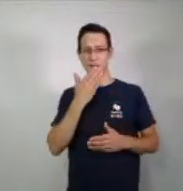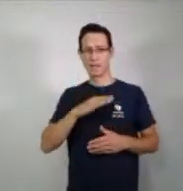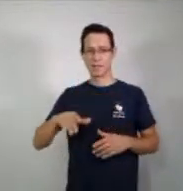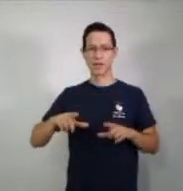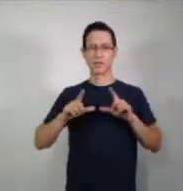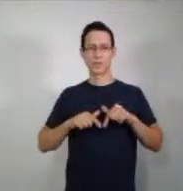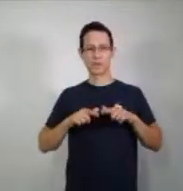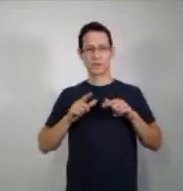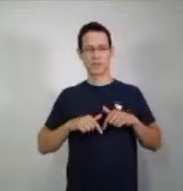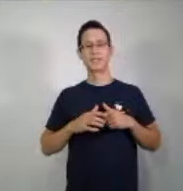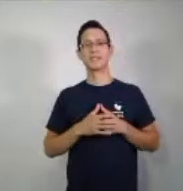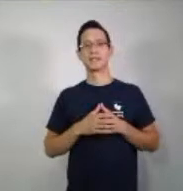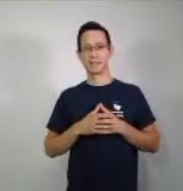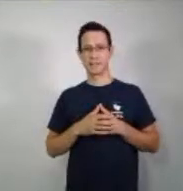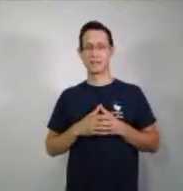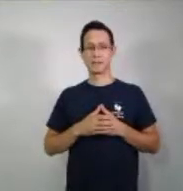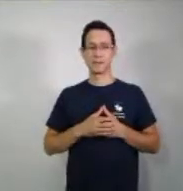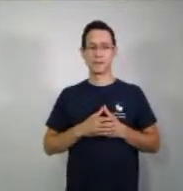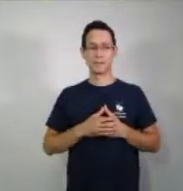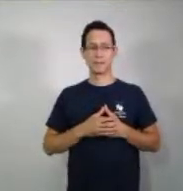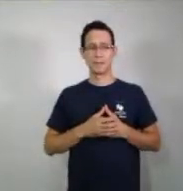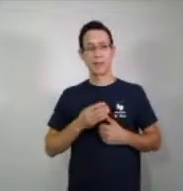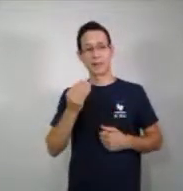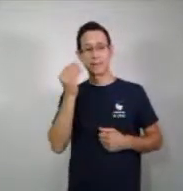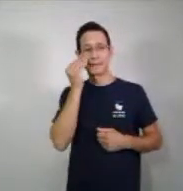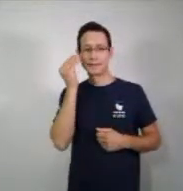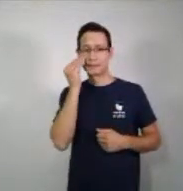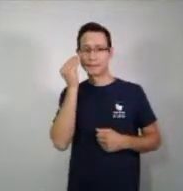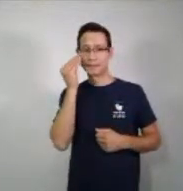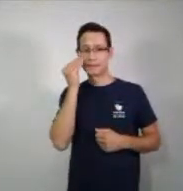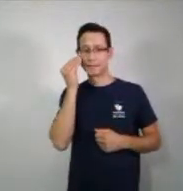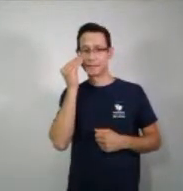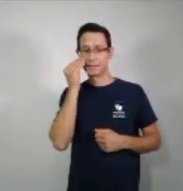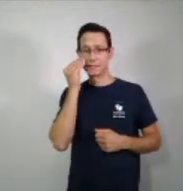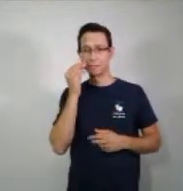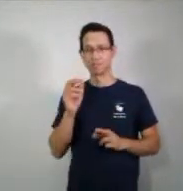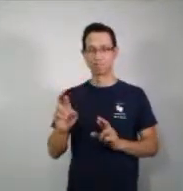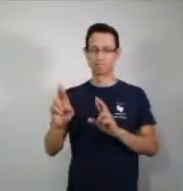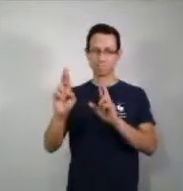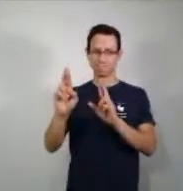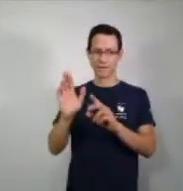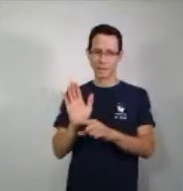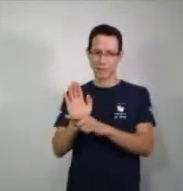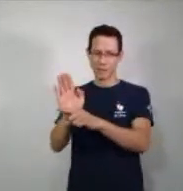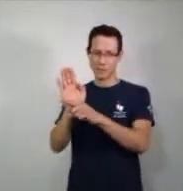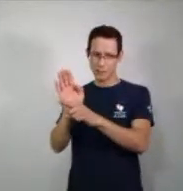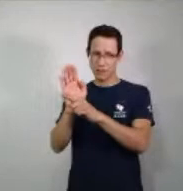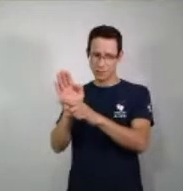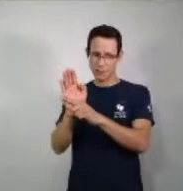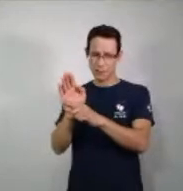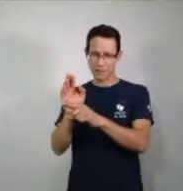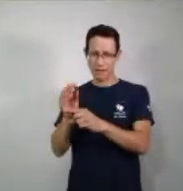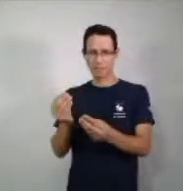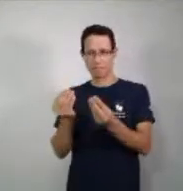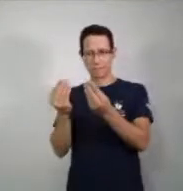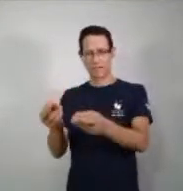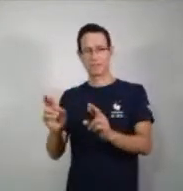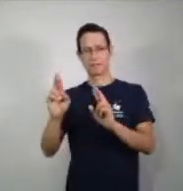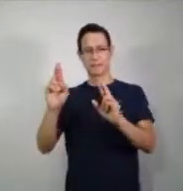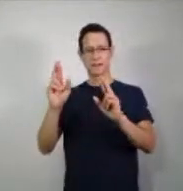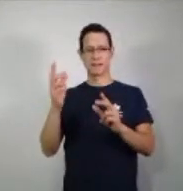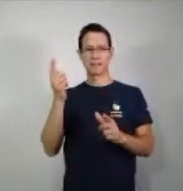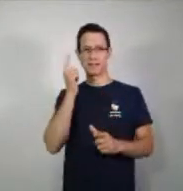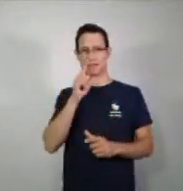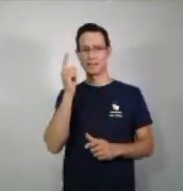né, judias, tentando dar esperança às minhas crianças. Então acho que tem um,